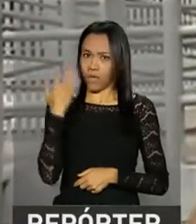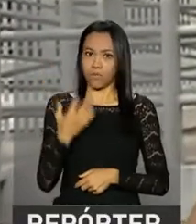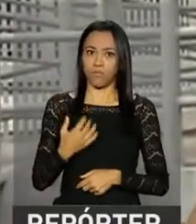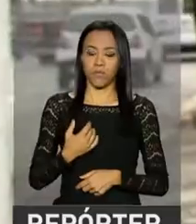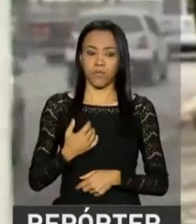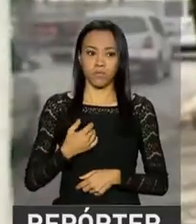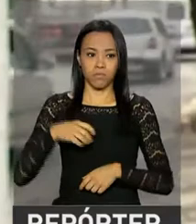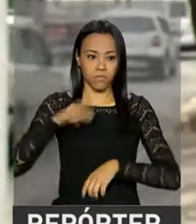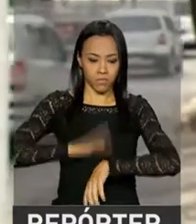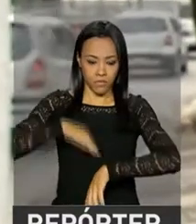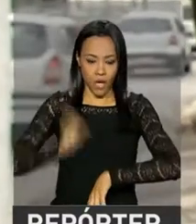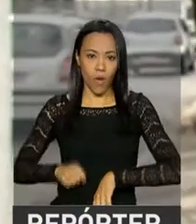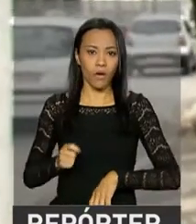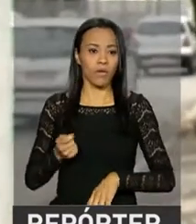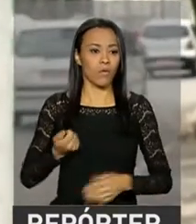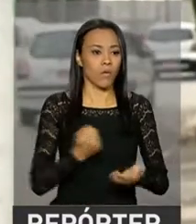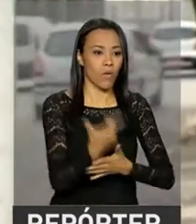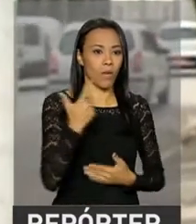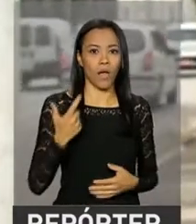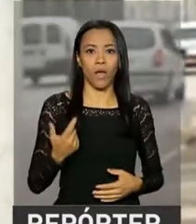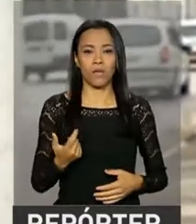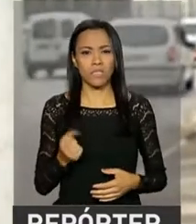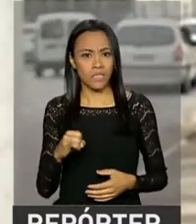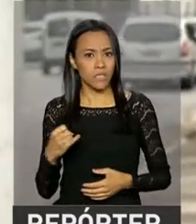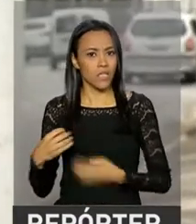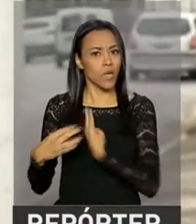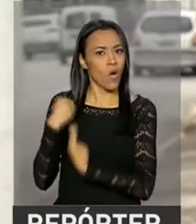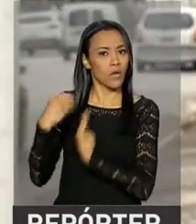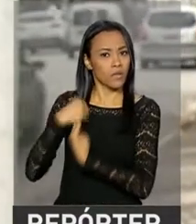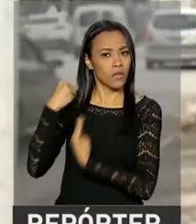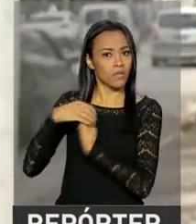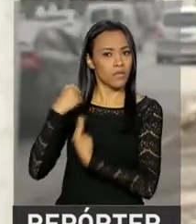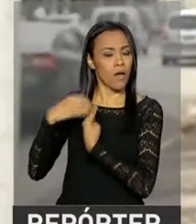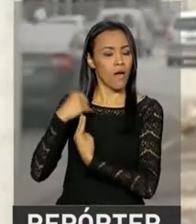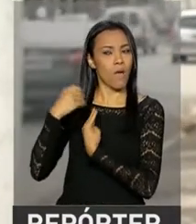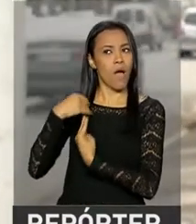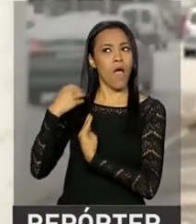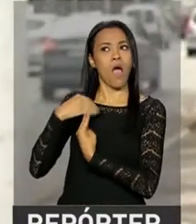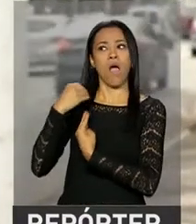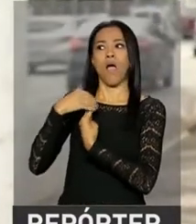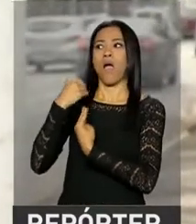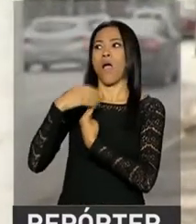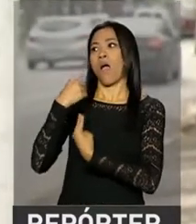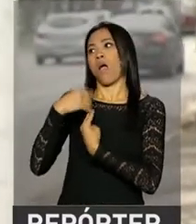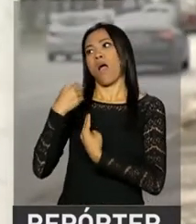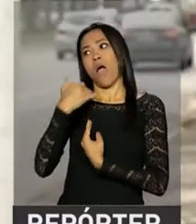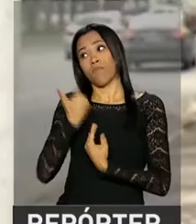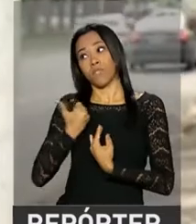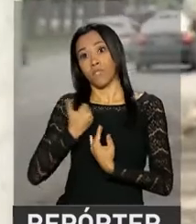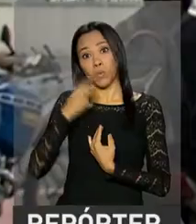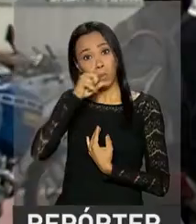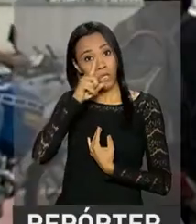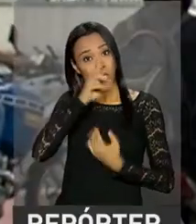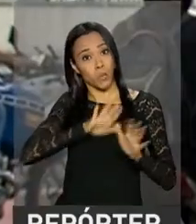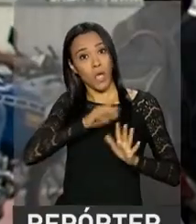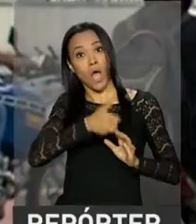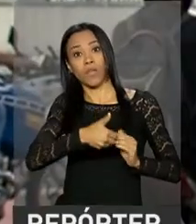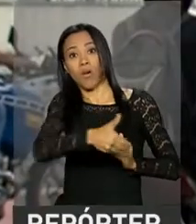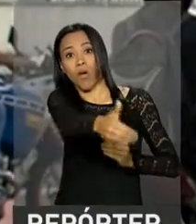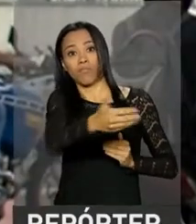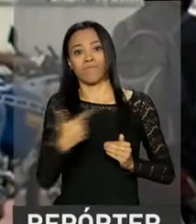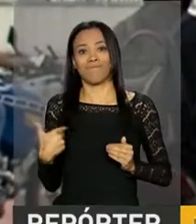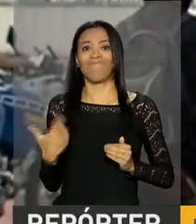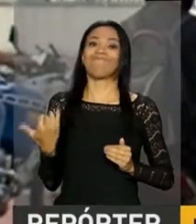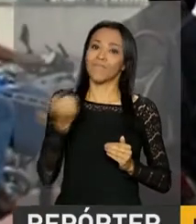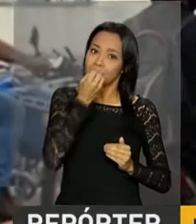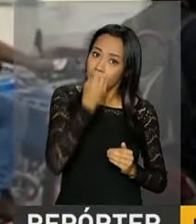impulso sabe se a gente tivesse informação que aquele pg cabe a nós mais na frente então não entra lá essa intenção